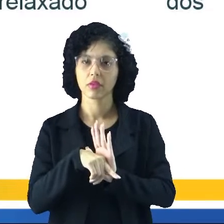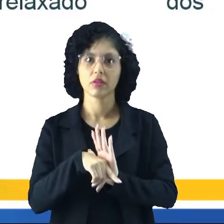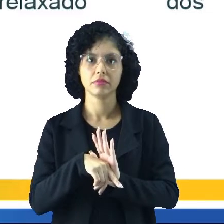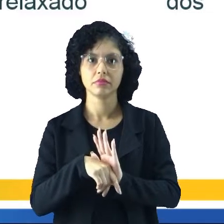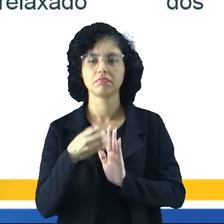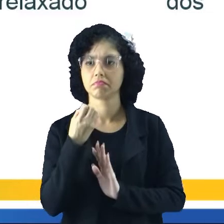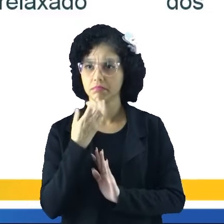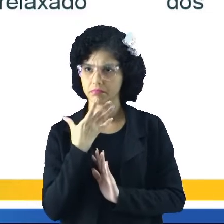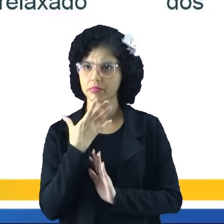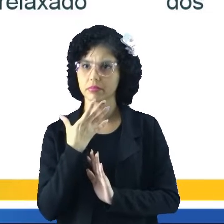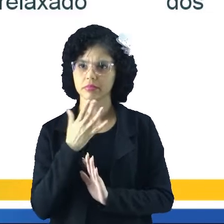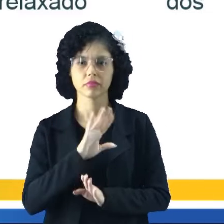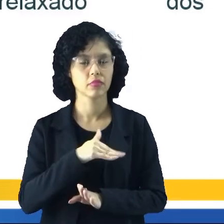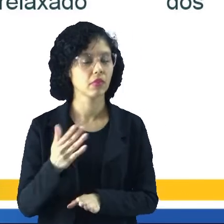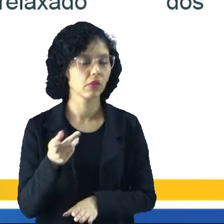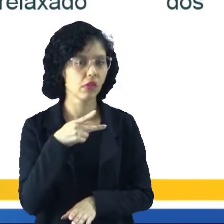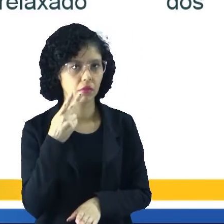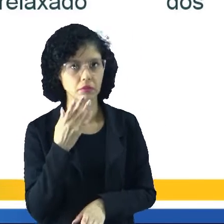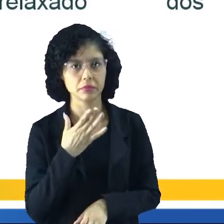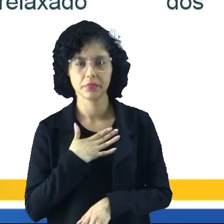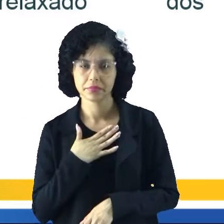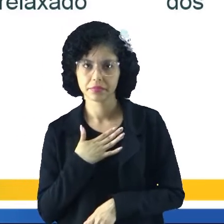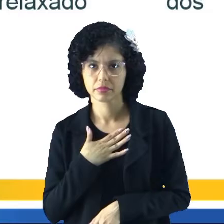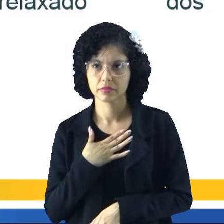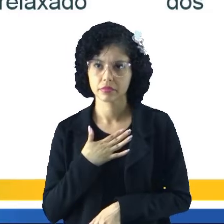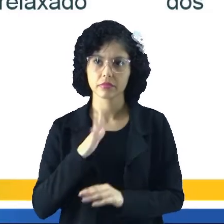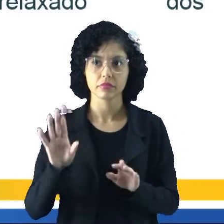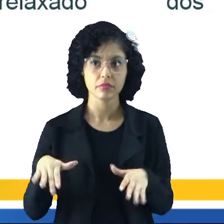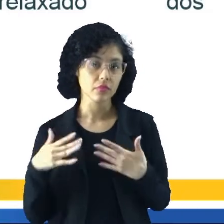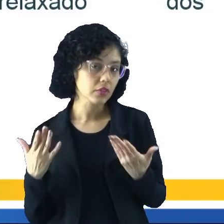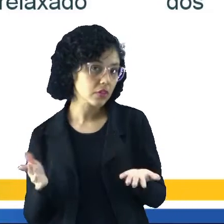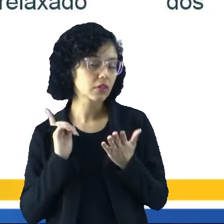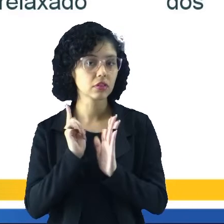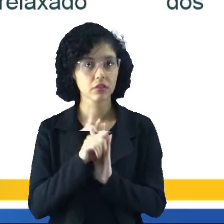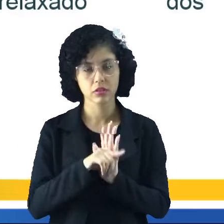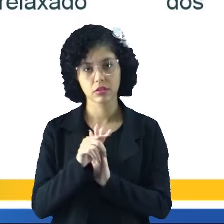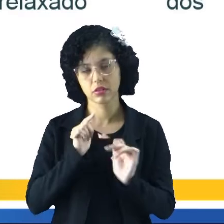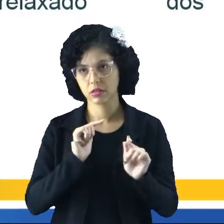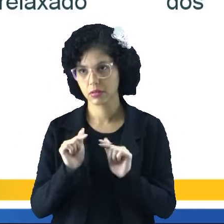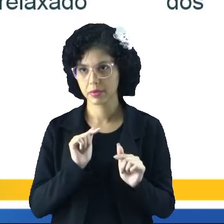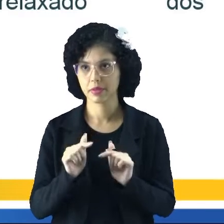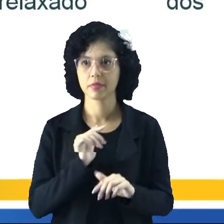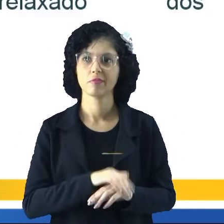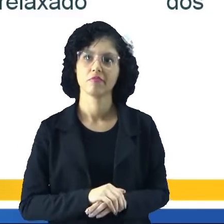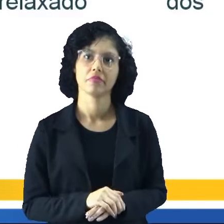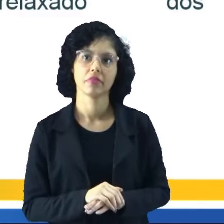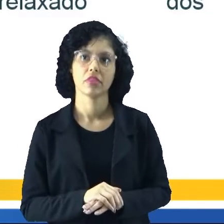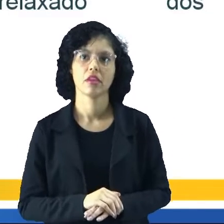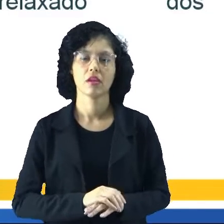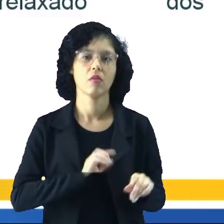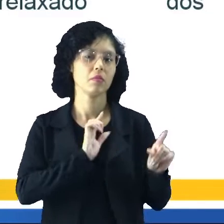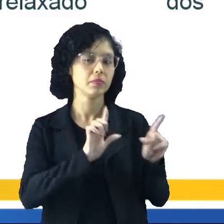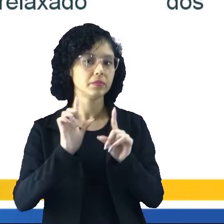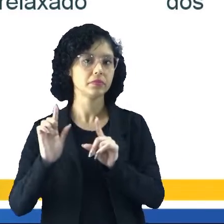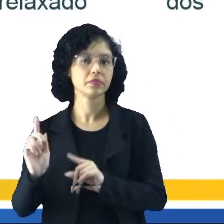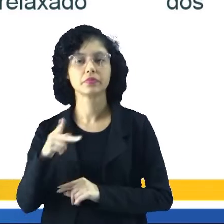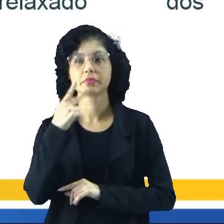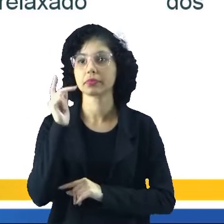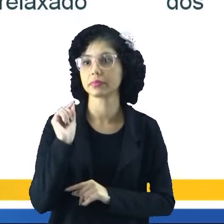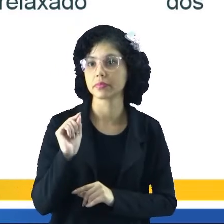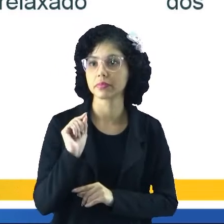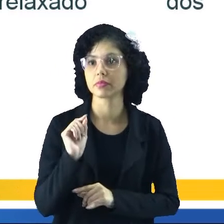quando o enunciado já me diz, né, qual o gênero ali que eu estou trabalhando. A charge evoca uma situação